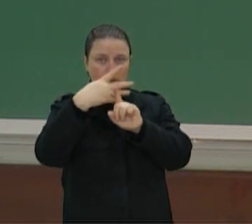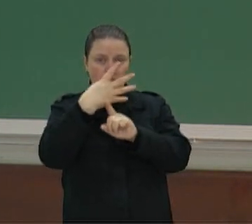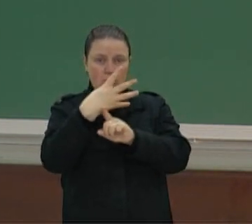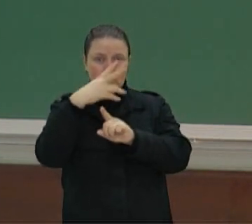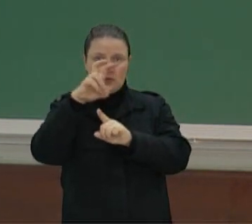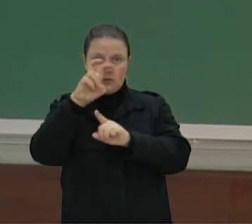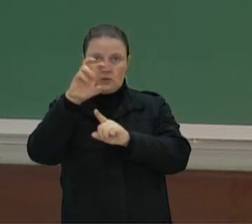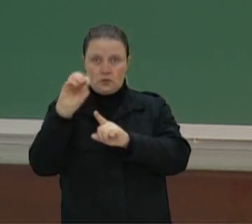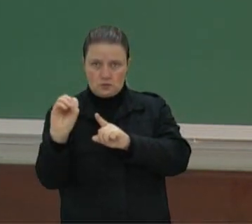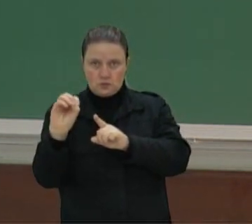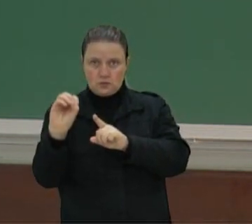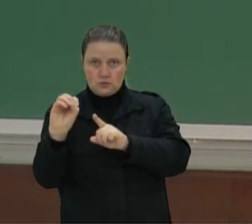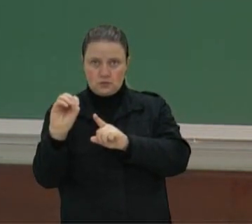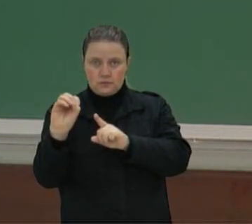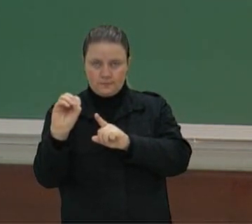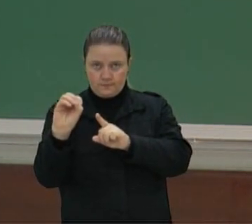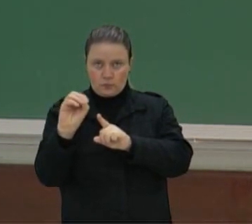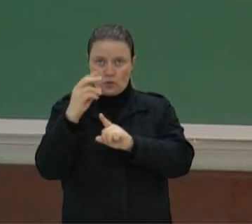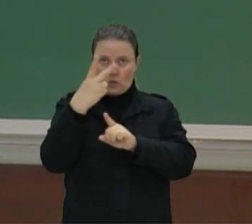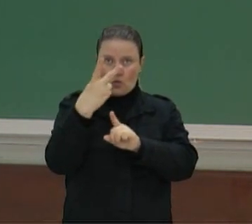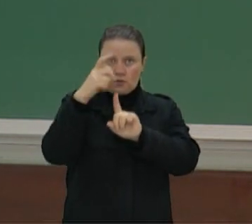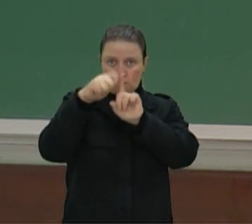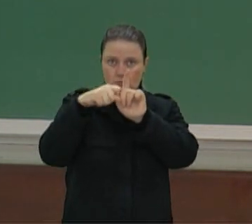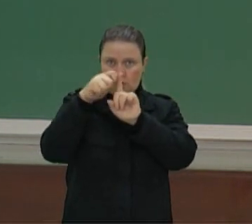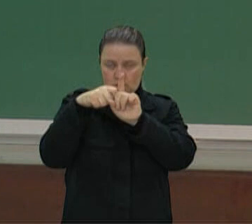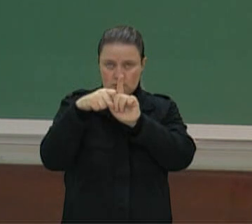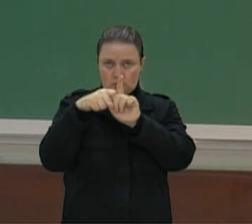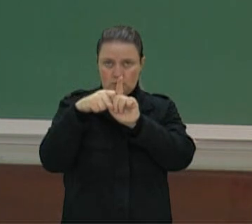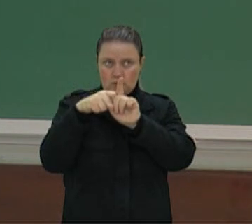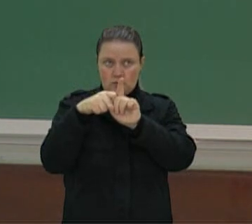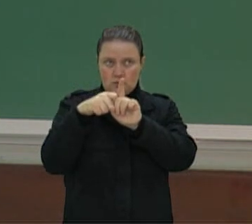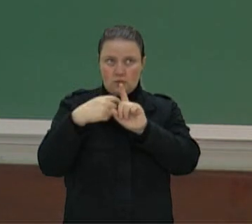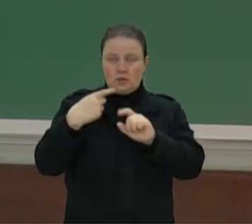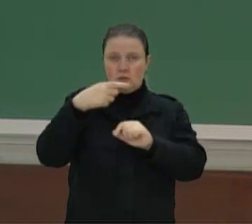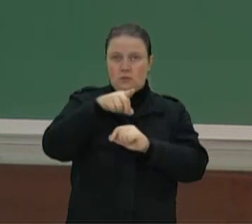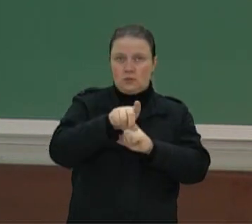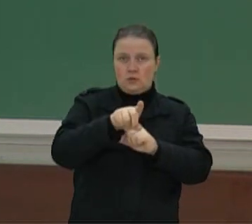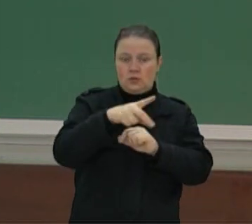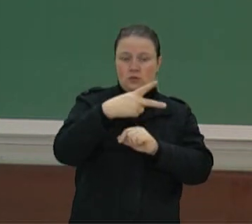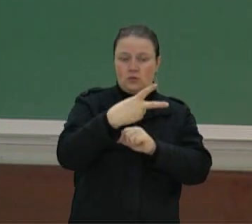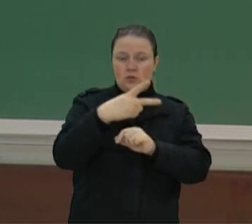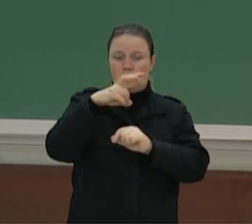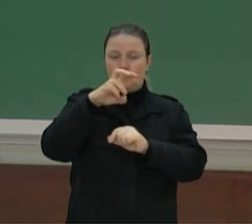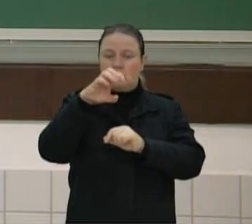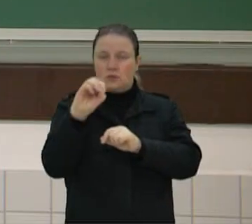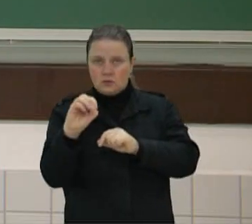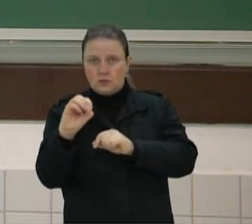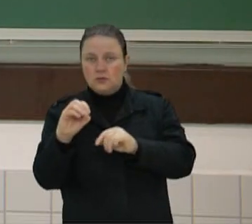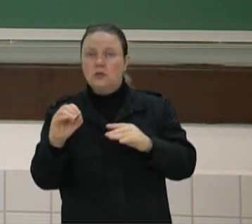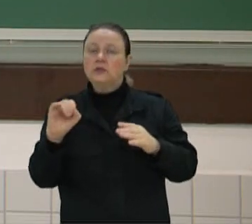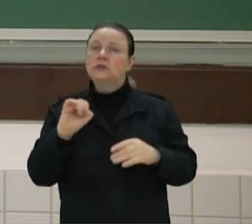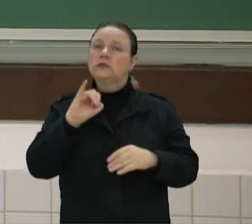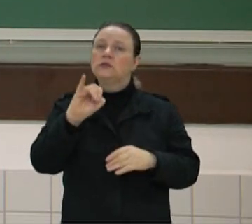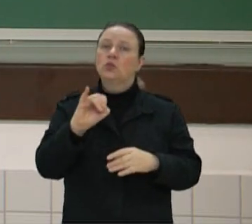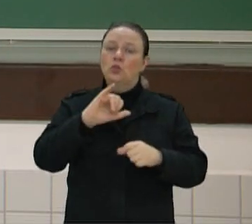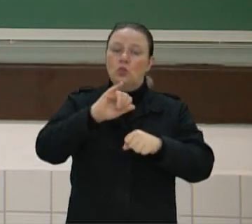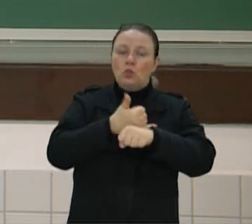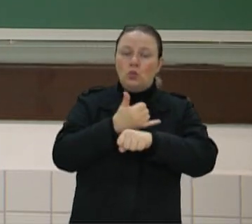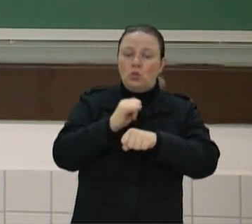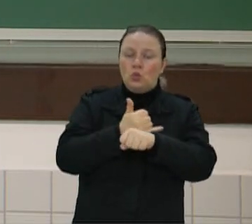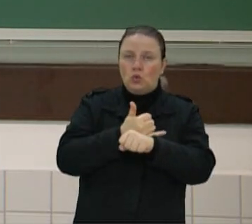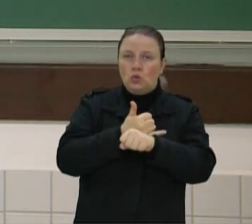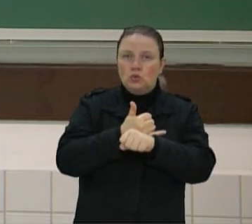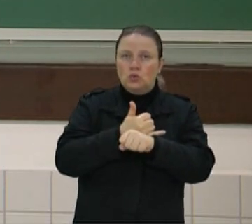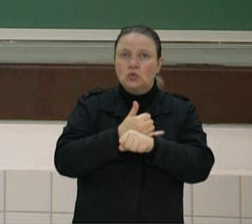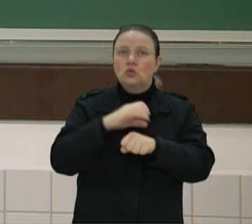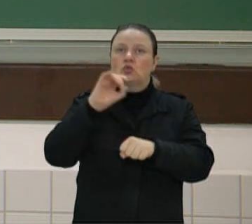meses depois, 450, certo? Então vai ficar 1.250. Considerando que os juros foram